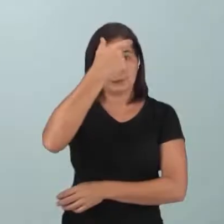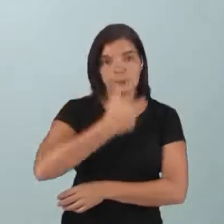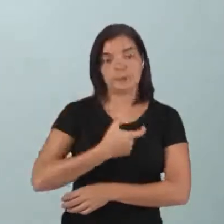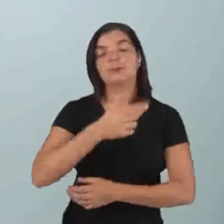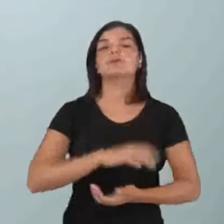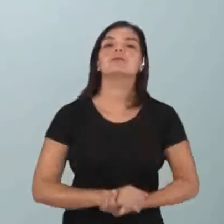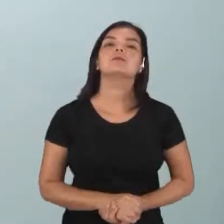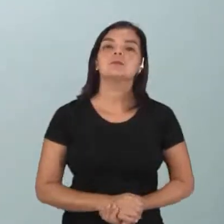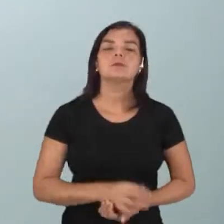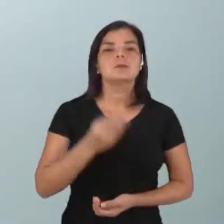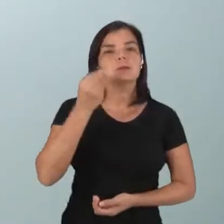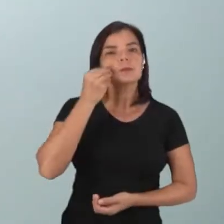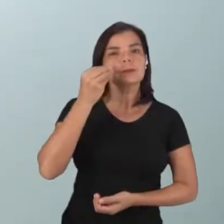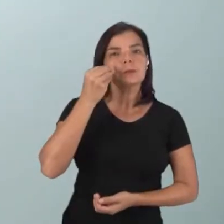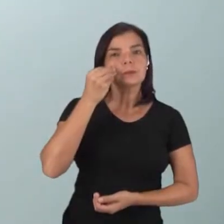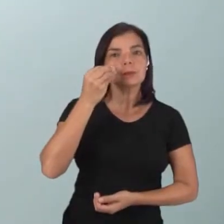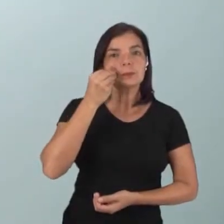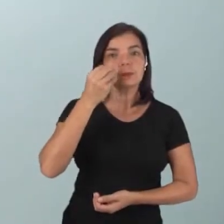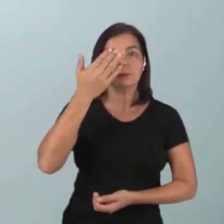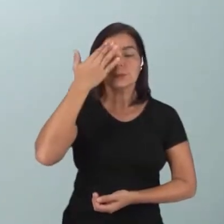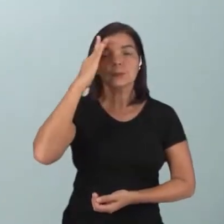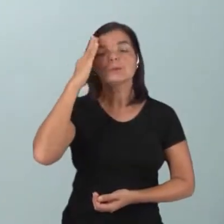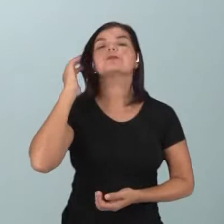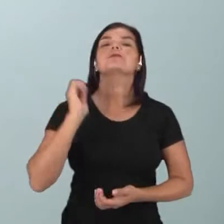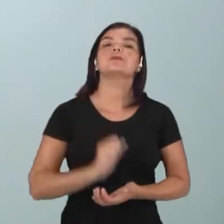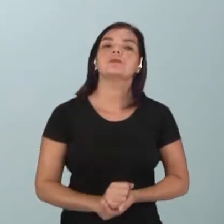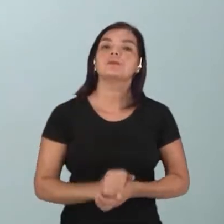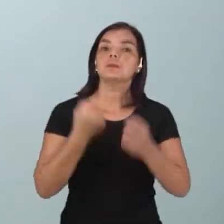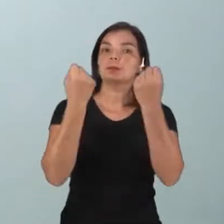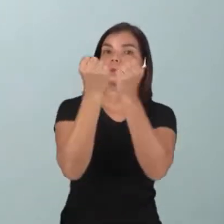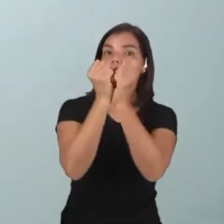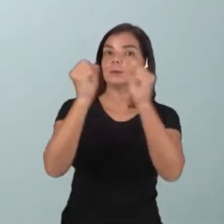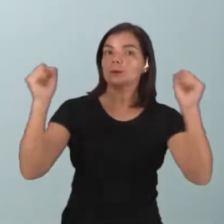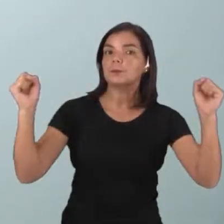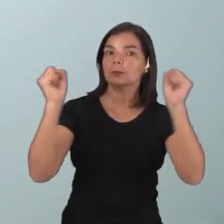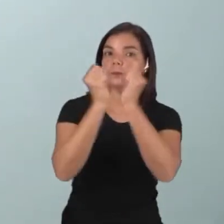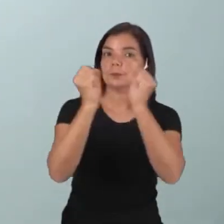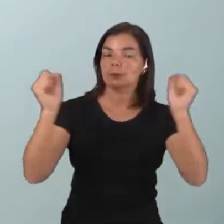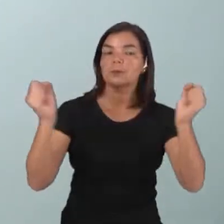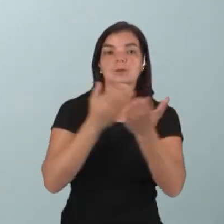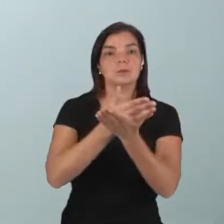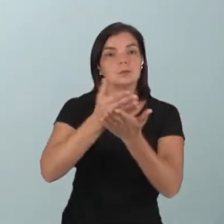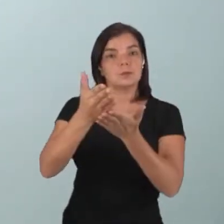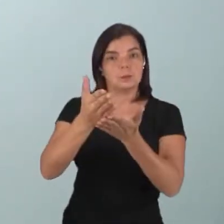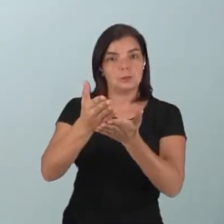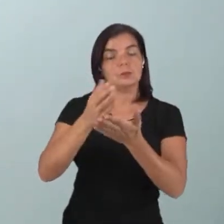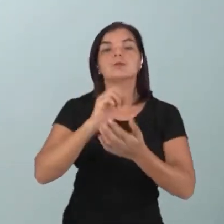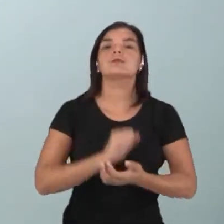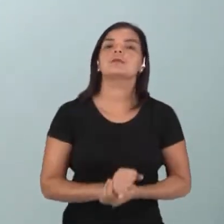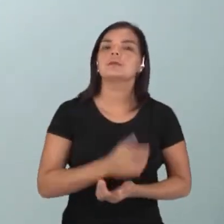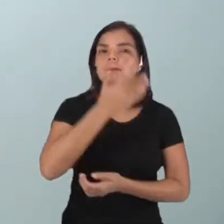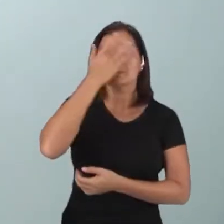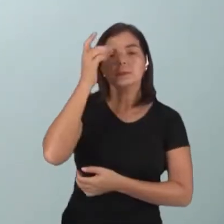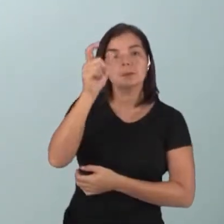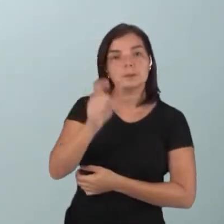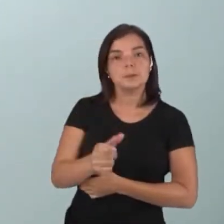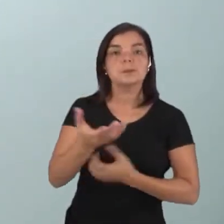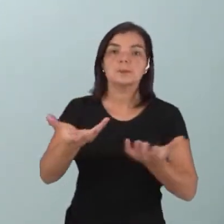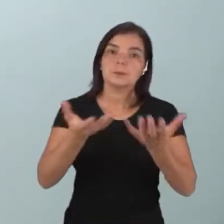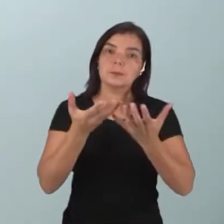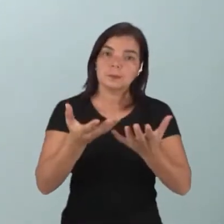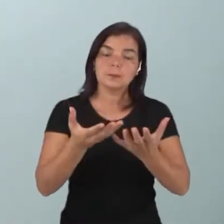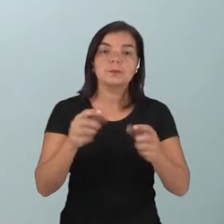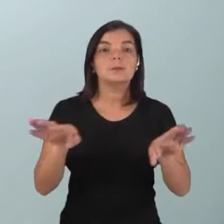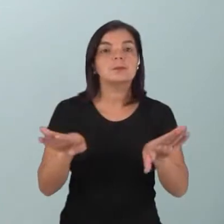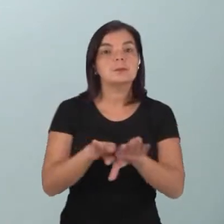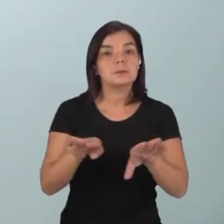lá, vamos tentar entender um pouquinho. Essas ginásticas, elas foram feitas inicialmente para aquelas pessoas que queriam ter um